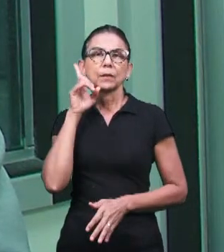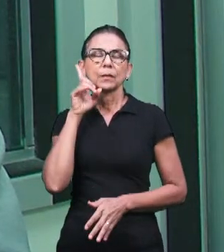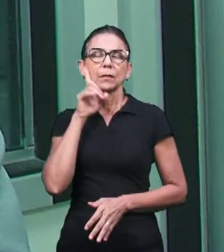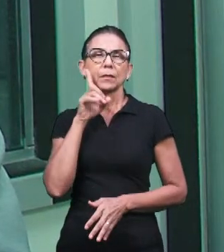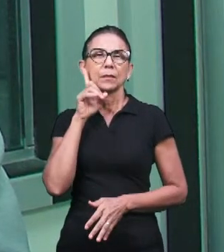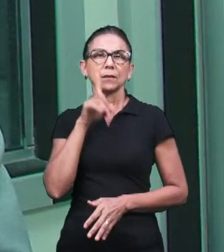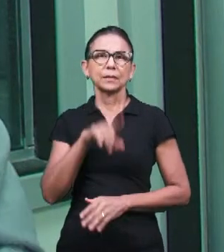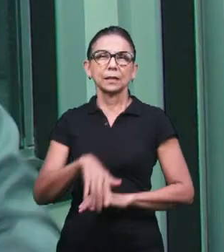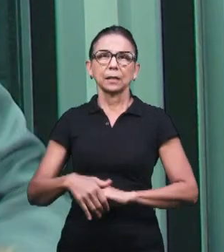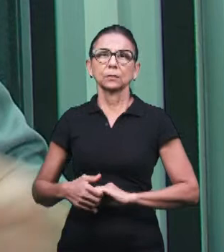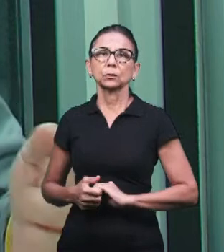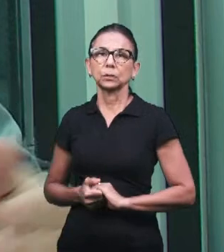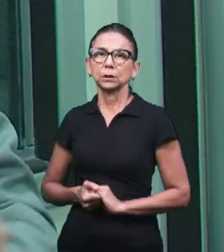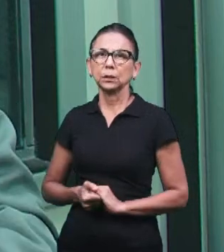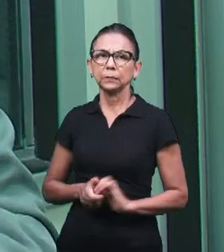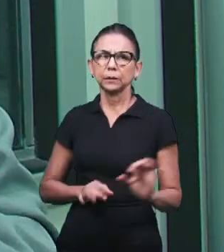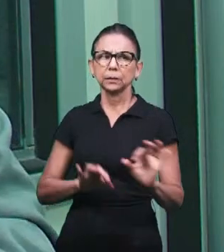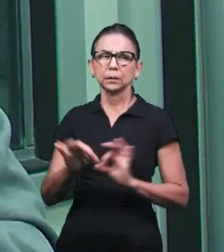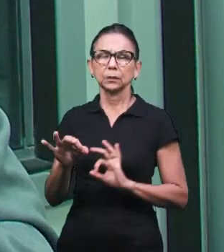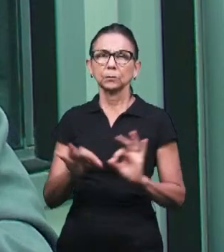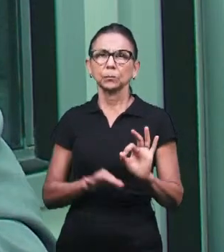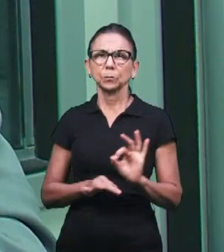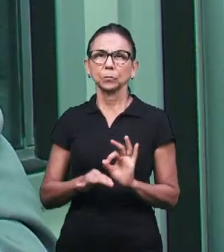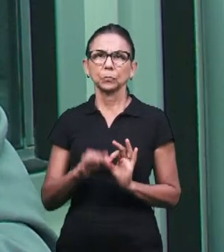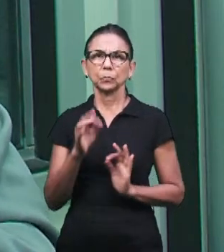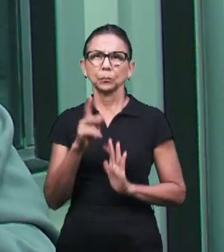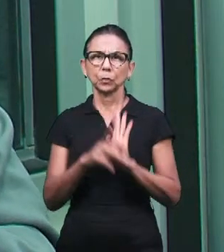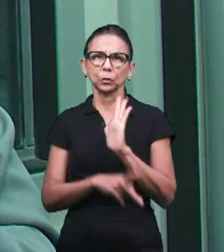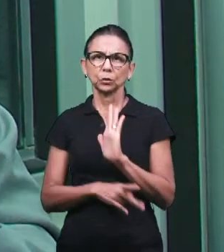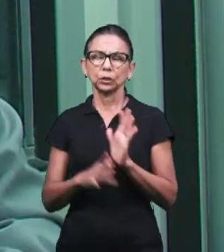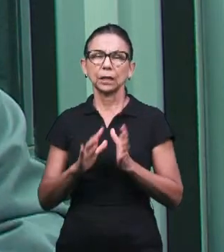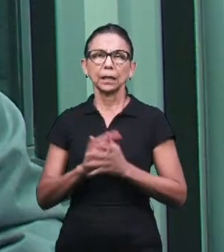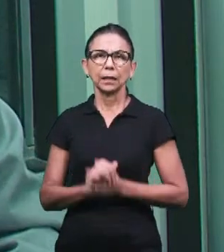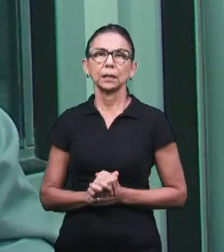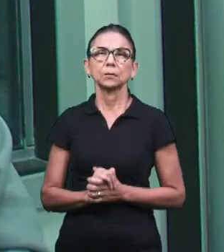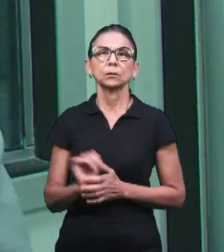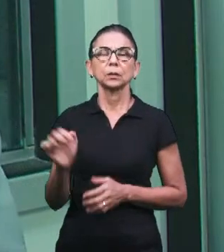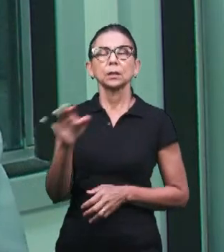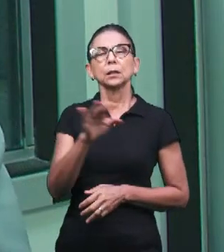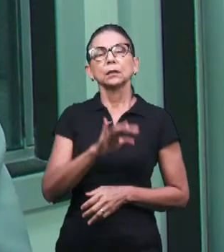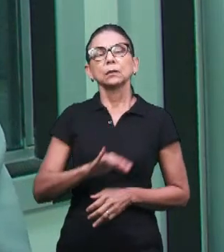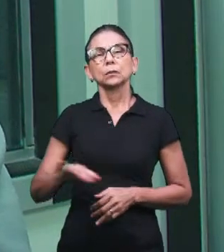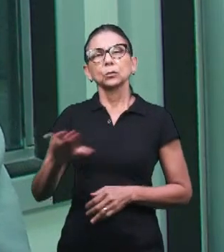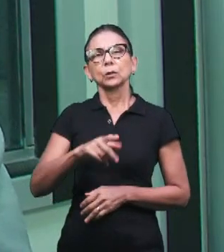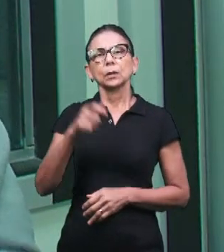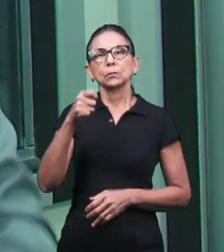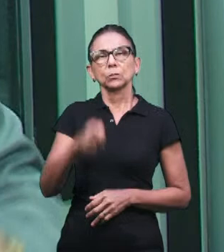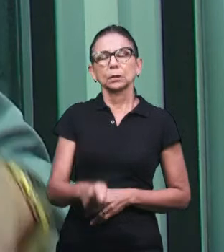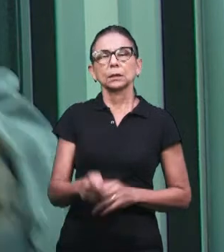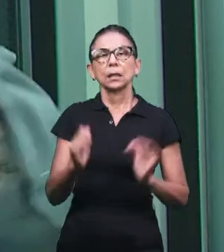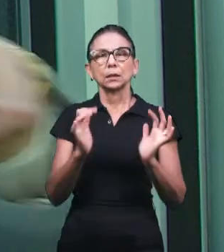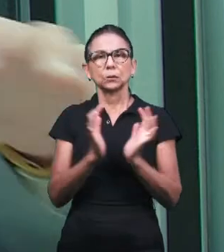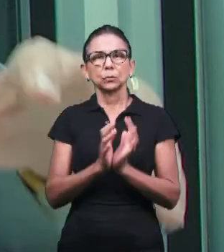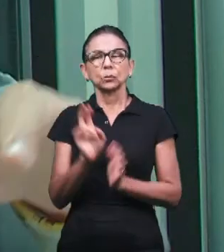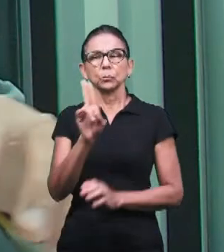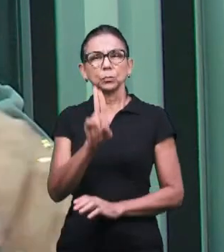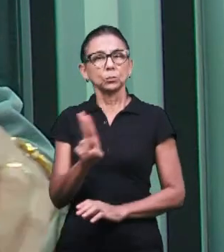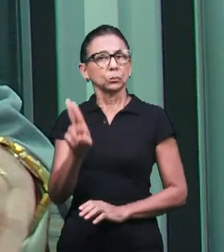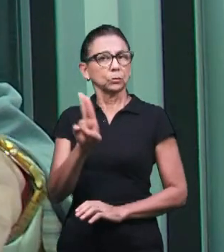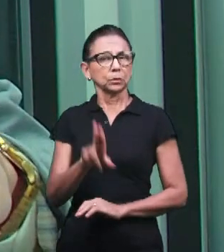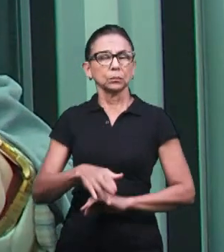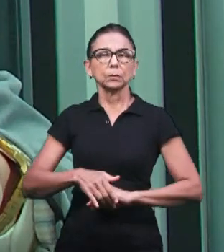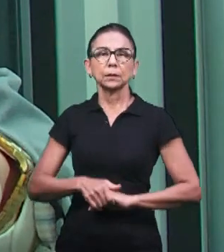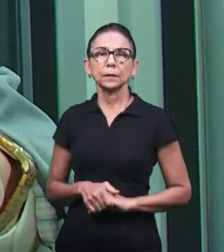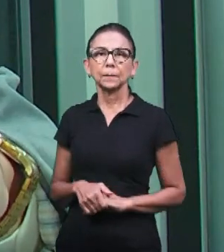de Estado-Maior, que até hoje o Exército, a Marinha, a Aeronáutica e as polícias usam. Mas nós fizemos tudo, como a